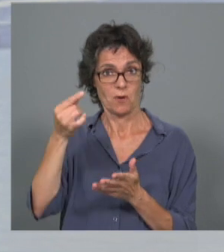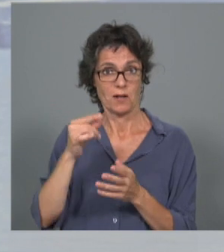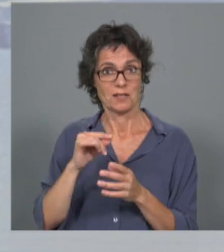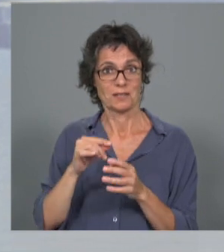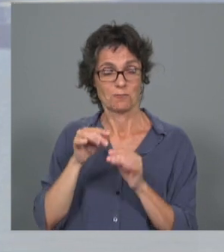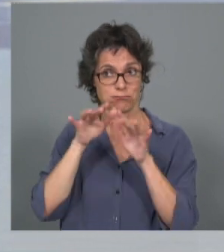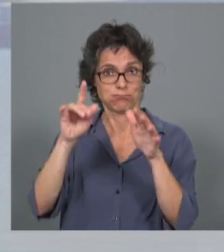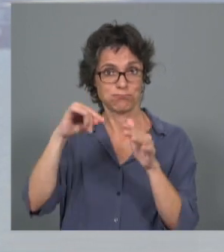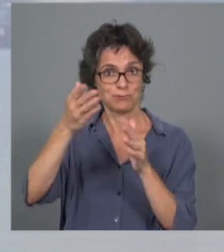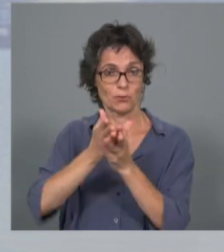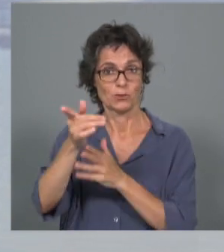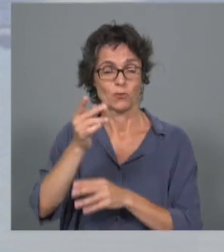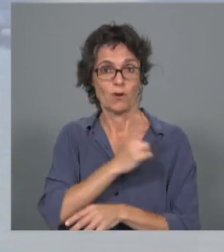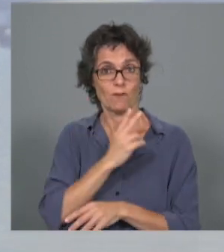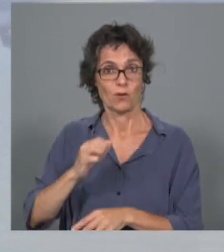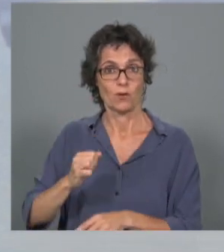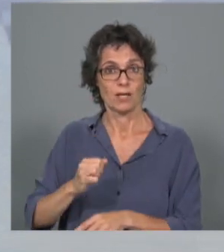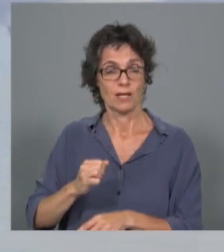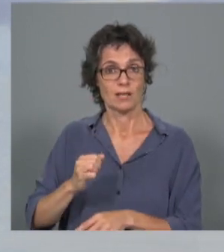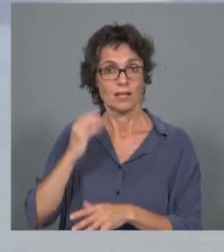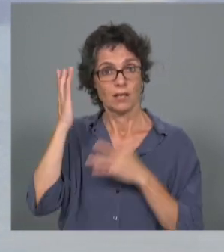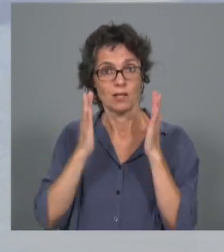Teologia de quem tem